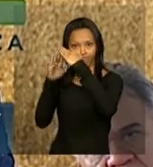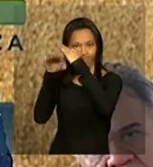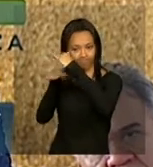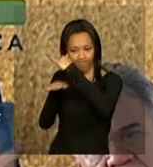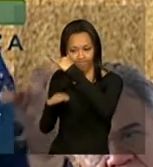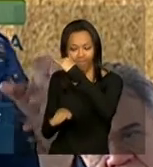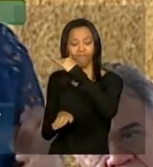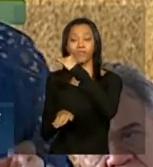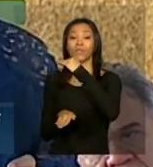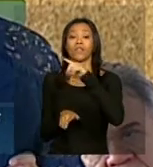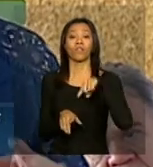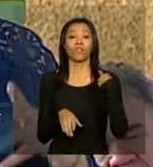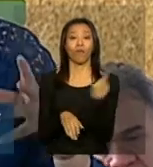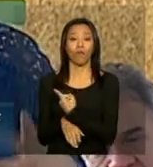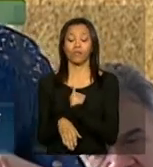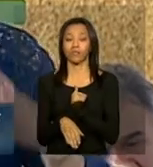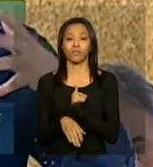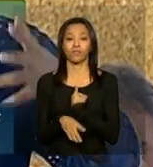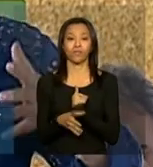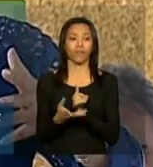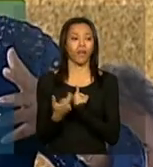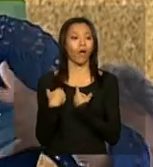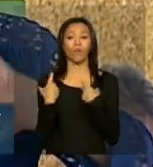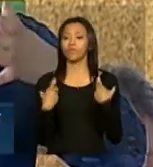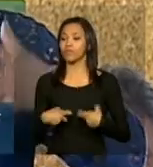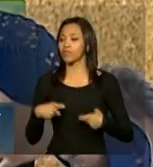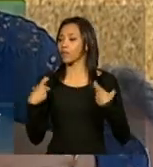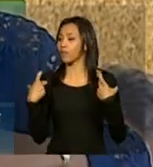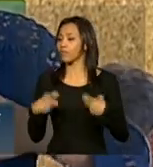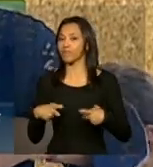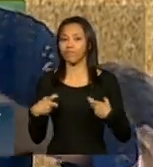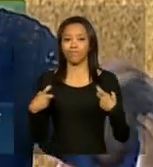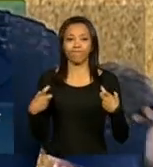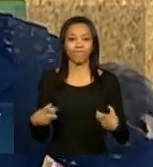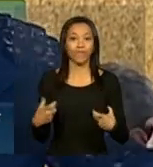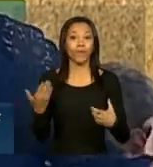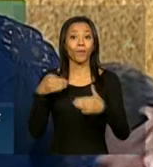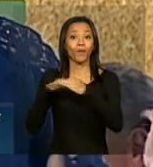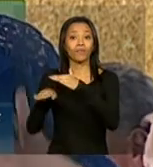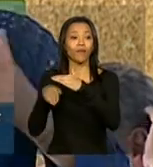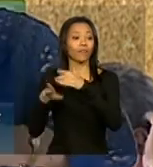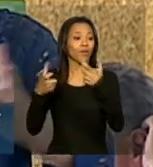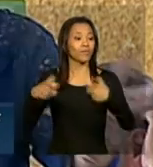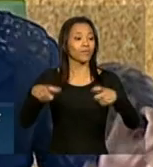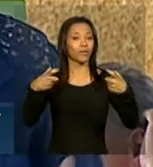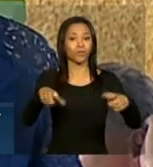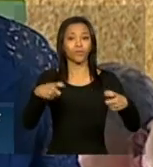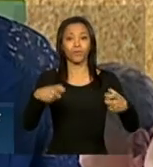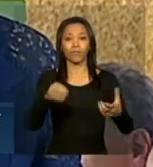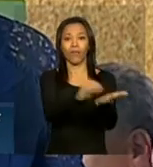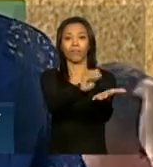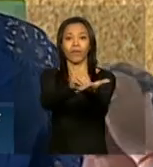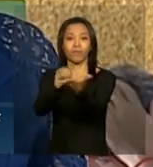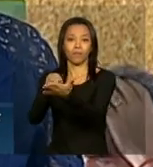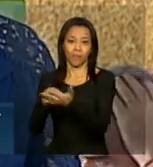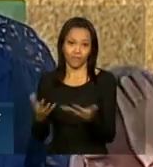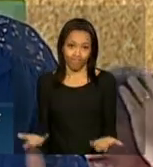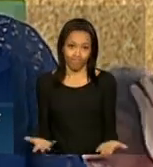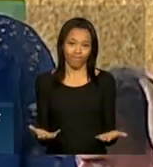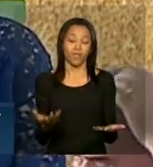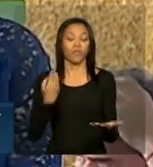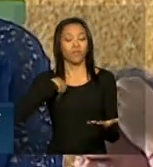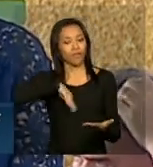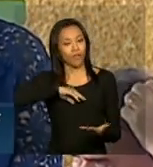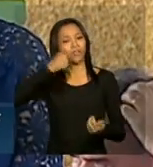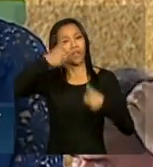nós não ficássemos sem locais para estocar mais, para armazenar mais. E avaliamos